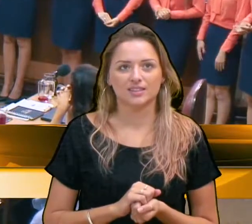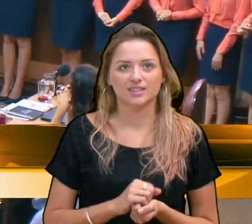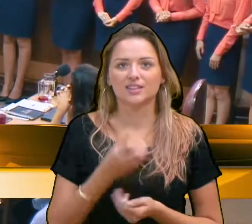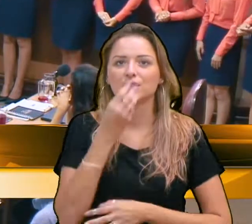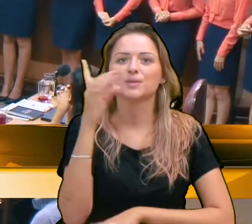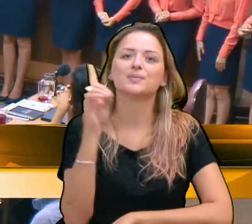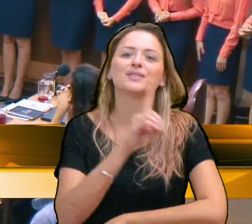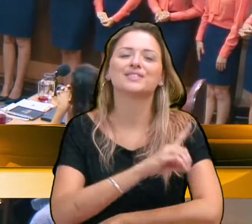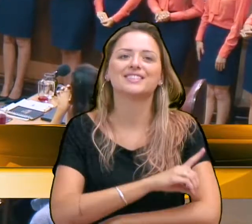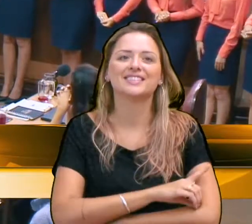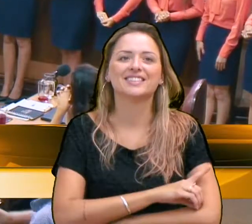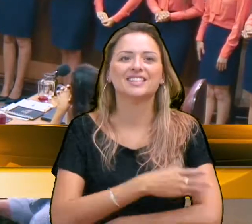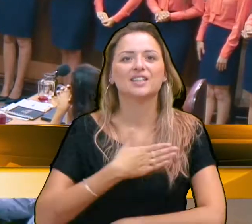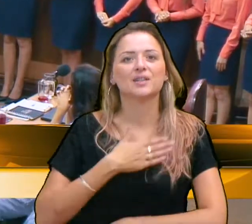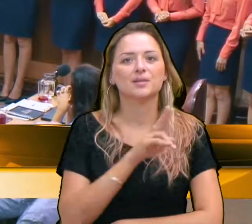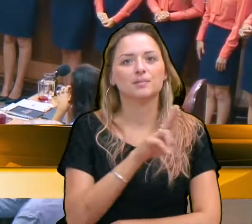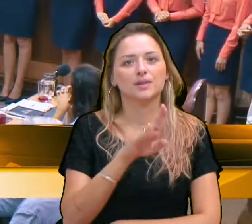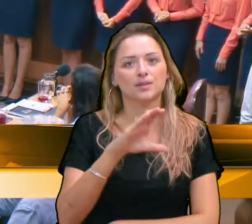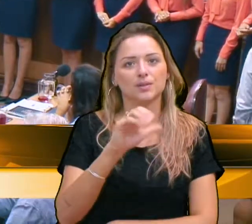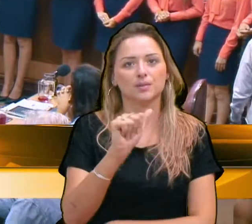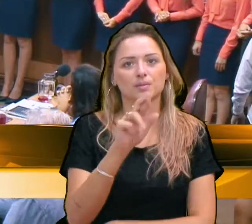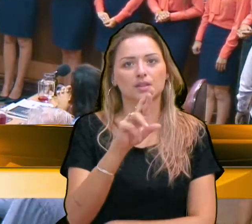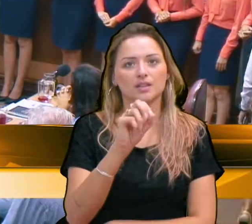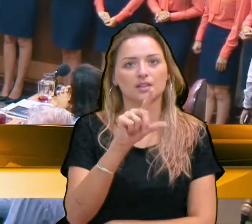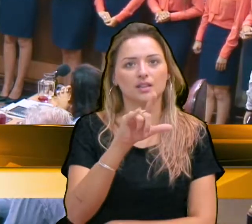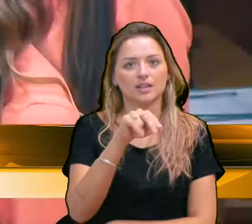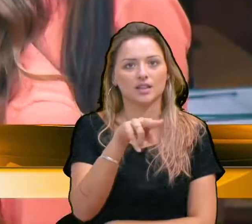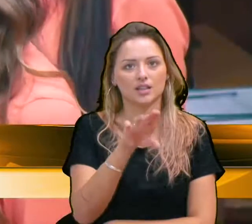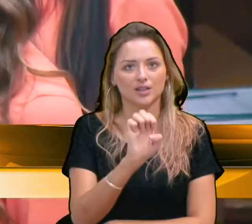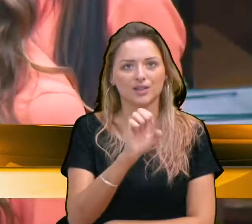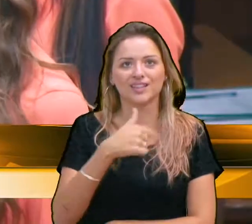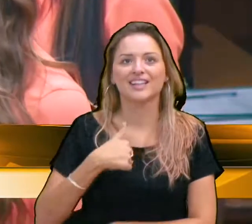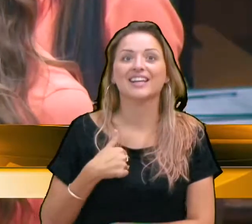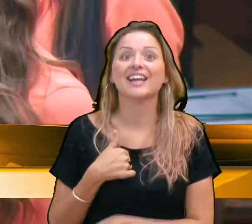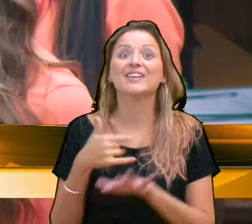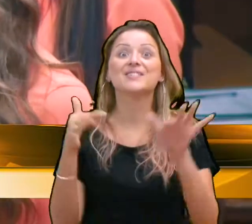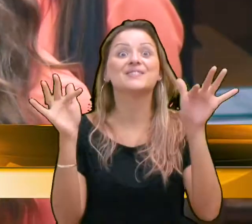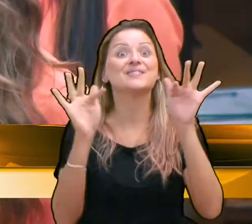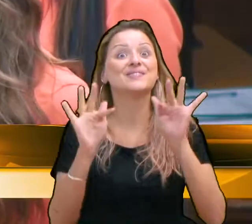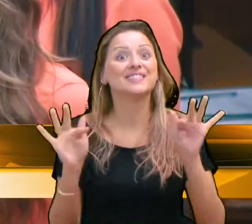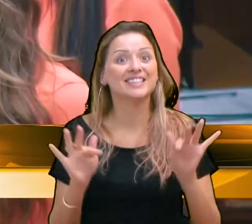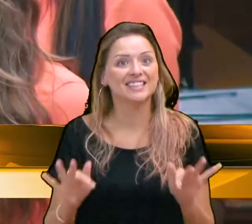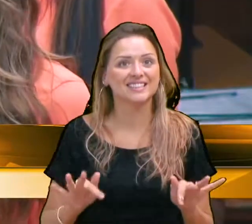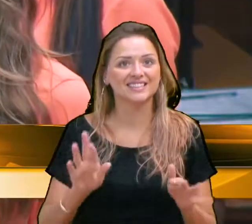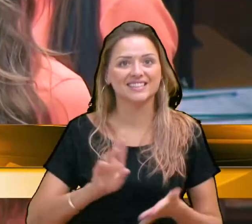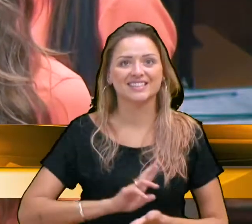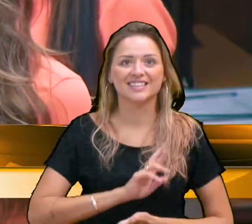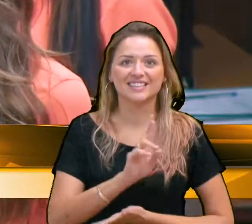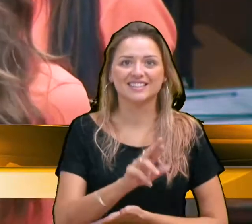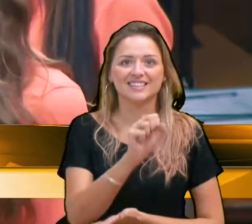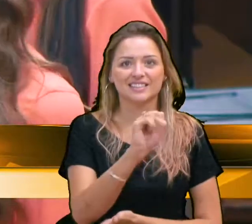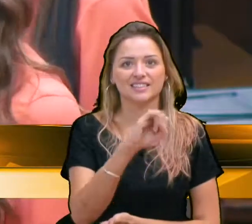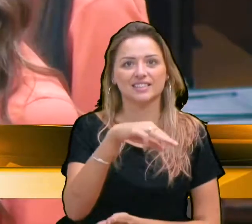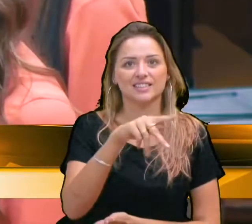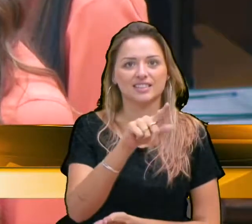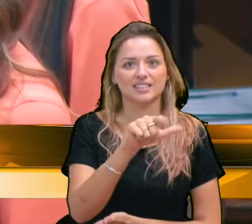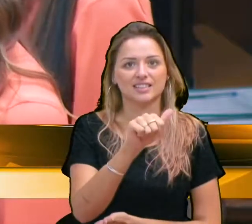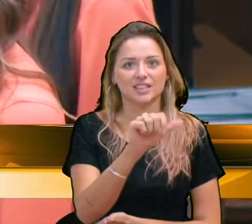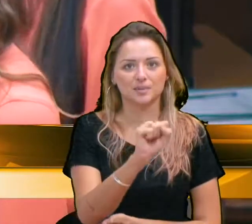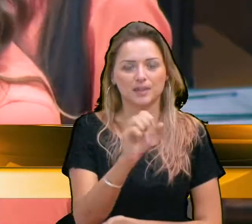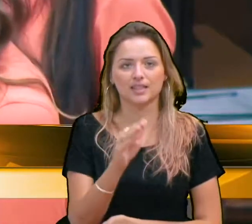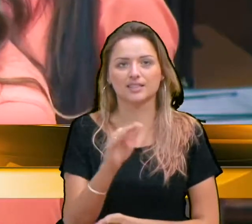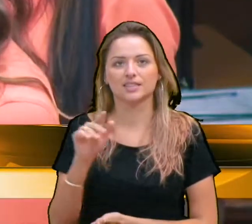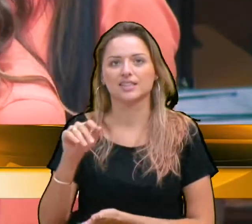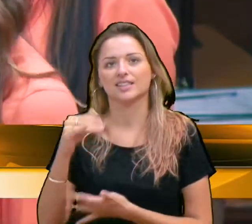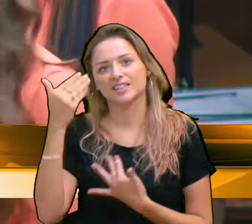Bom dia a todos. Meu nome é Caroline Veadrigo Piccoli e é com muita alegria que represento o Simplas e a Hiperpack